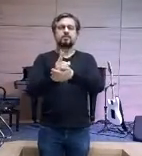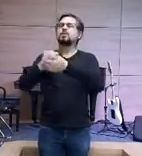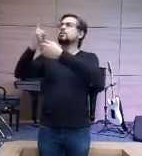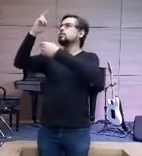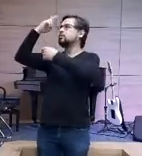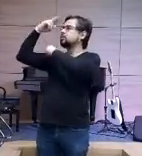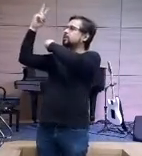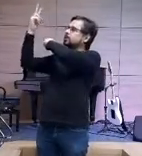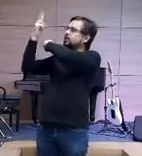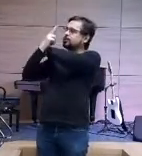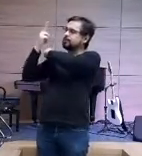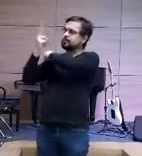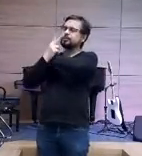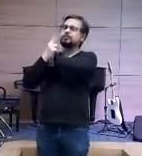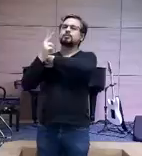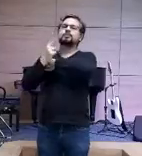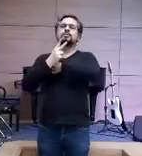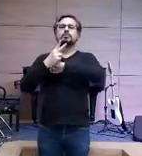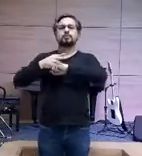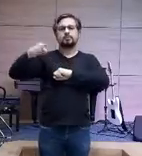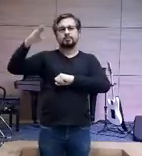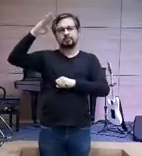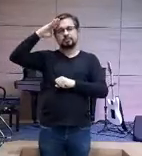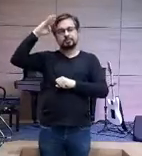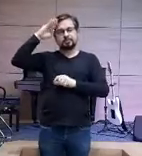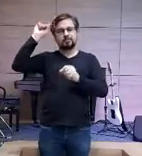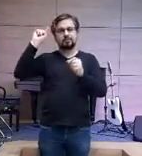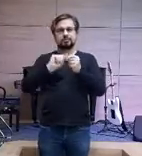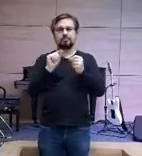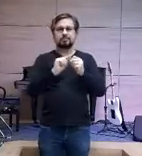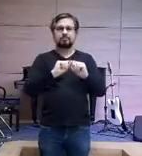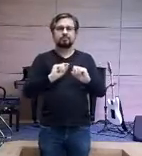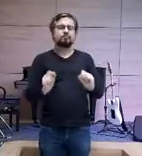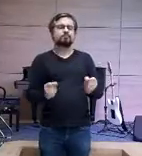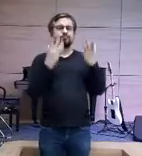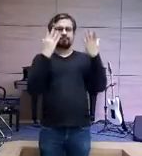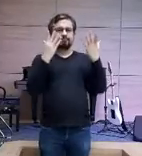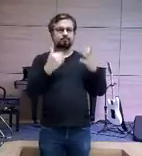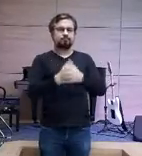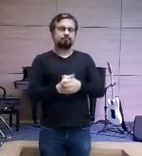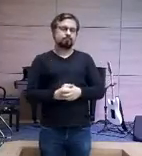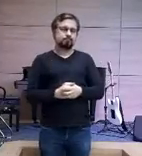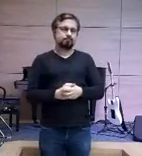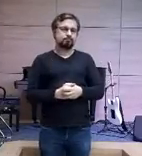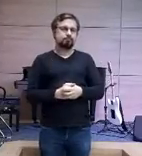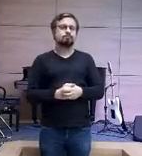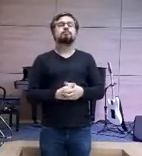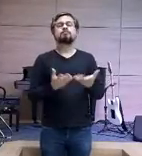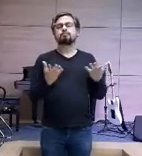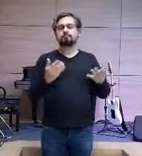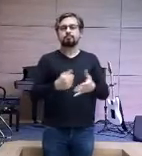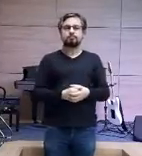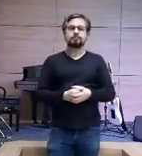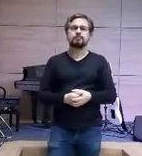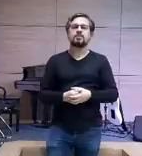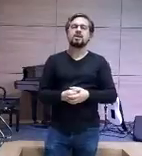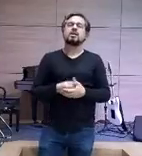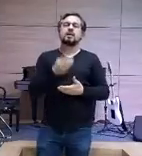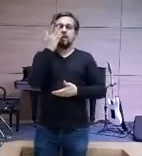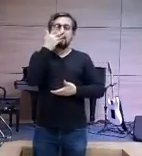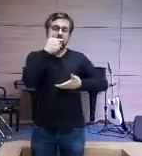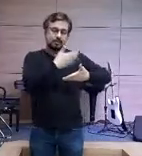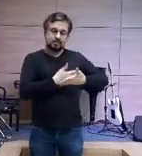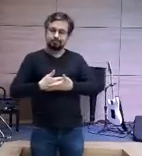zelo do senhor dos exércitos fará isso essa criança